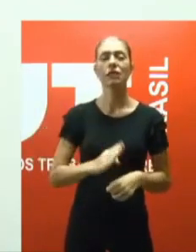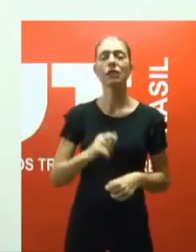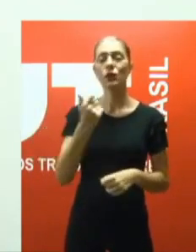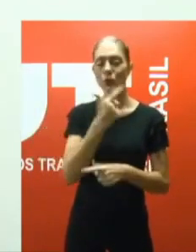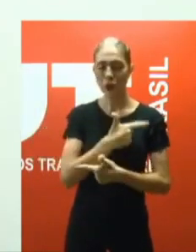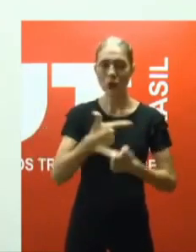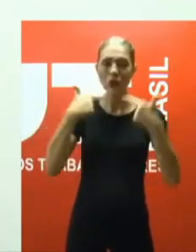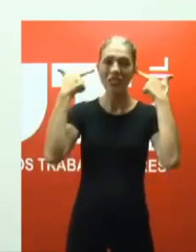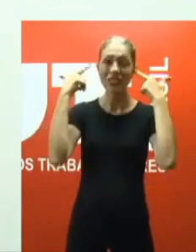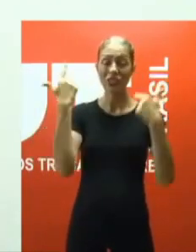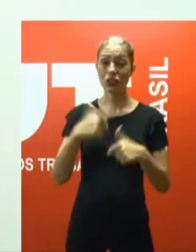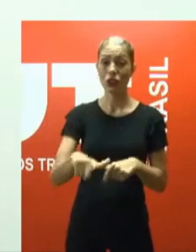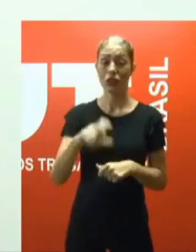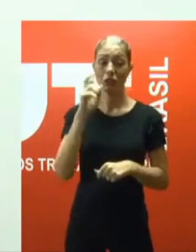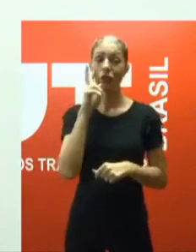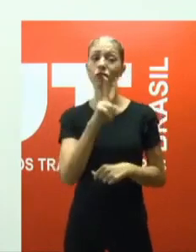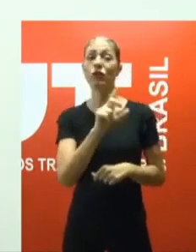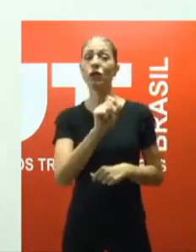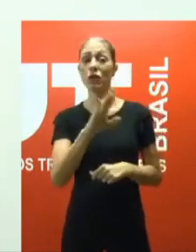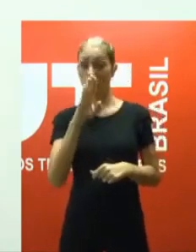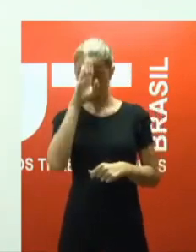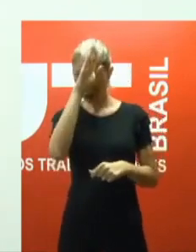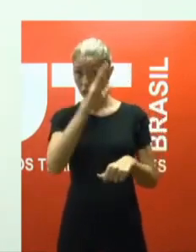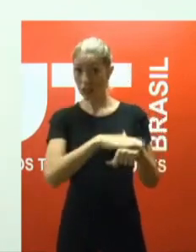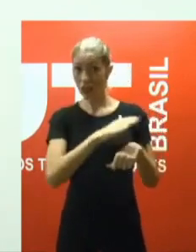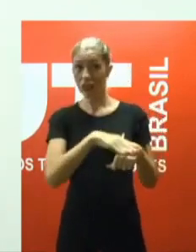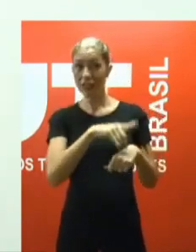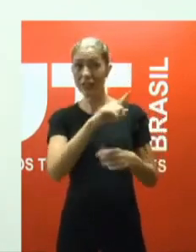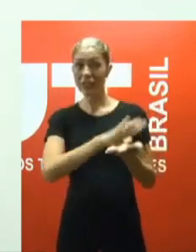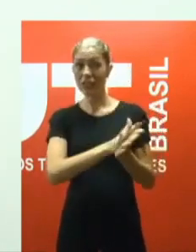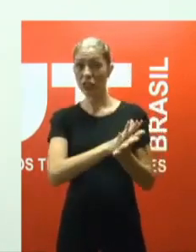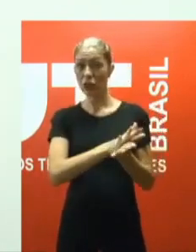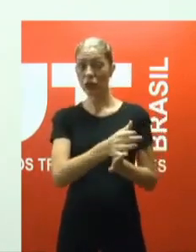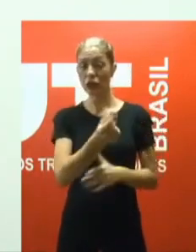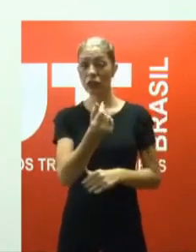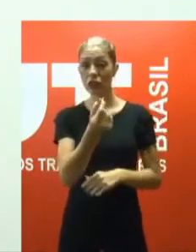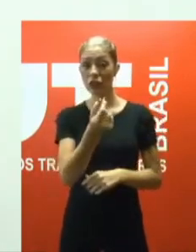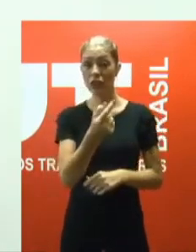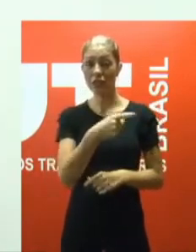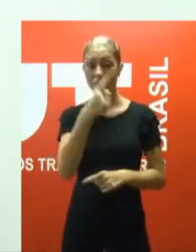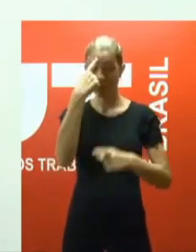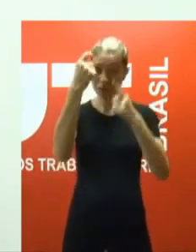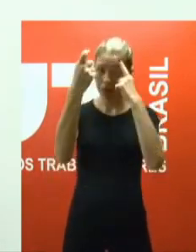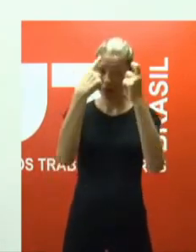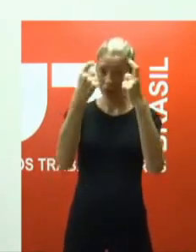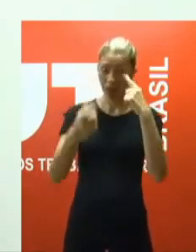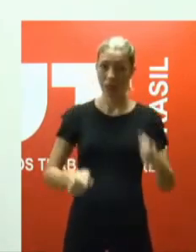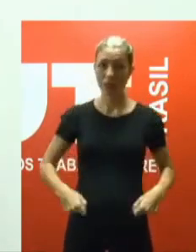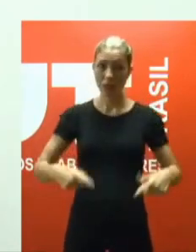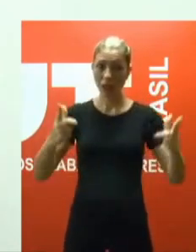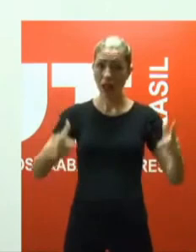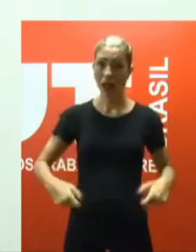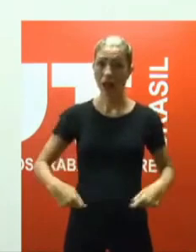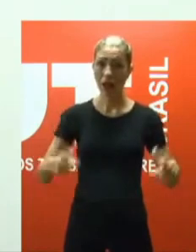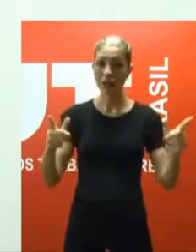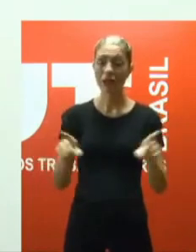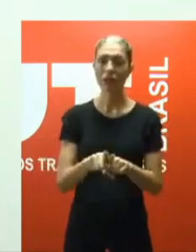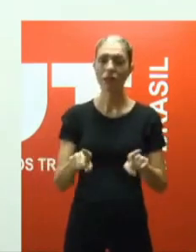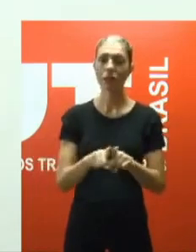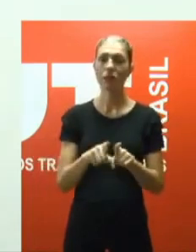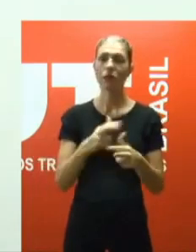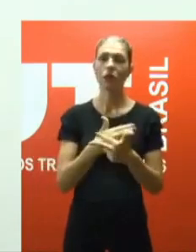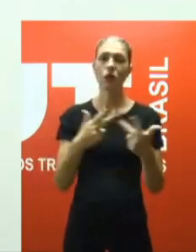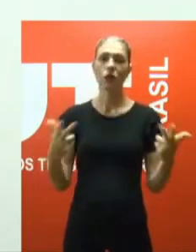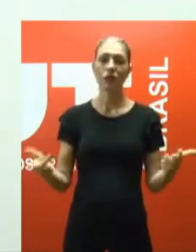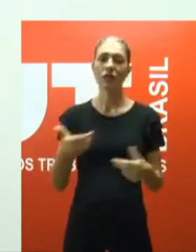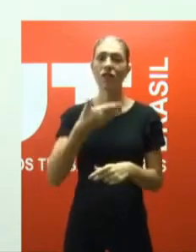ver o que o Bolsonaro está fazendo. O Bolsonaro está distribuindo dinheiro, está inventando gasto, sabe, que não é uma coisa fácil a